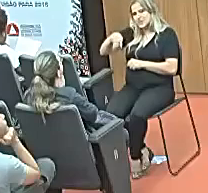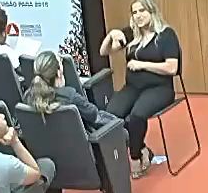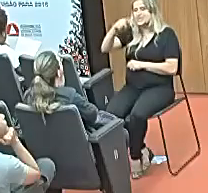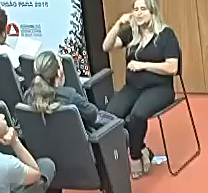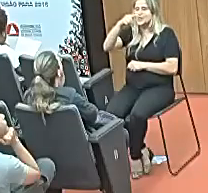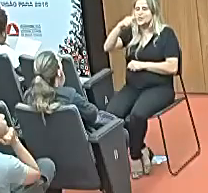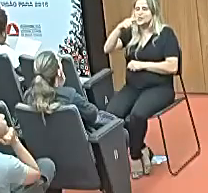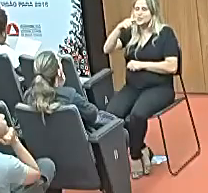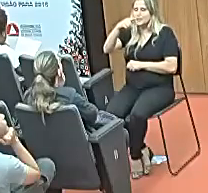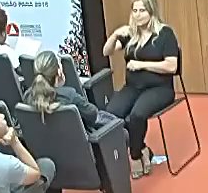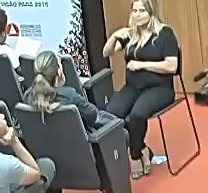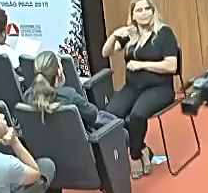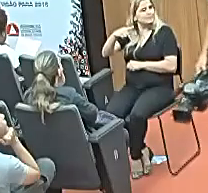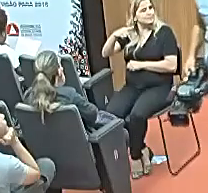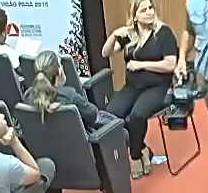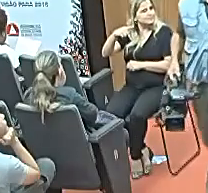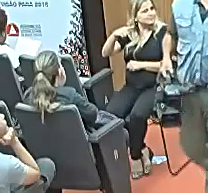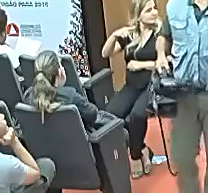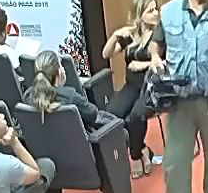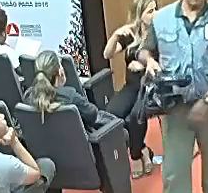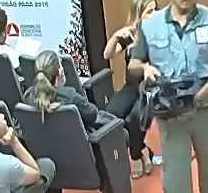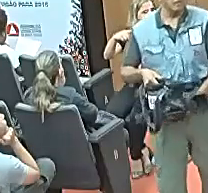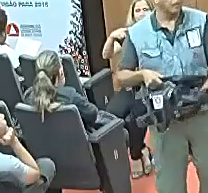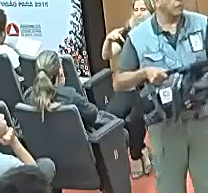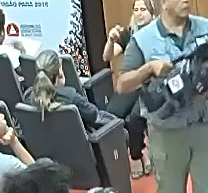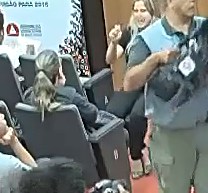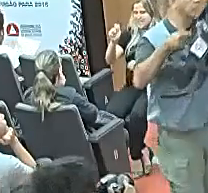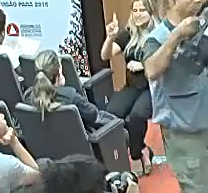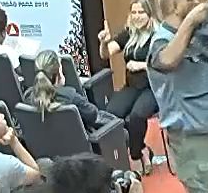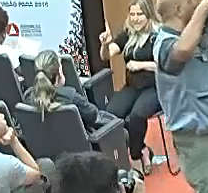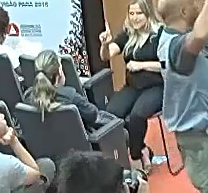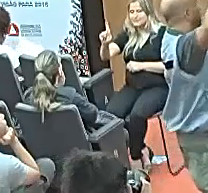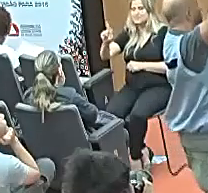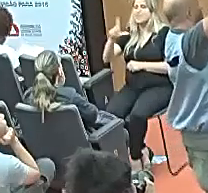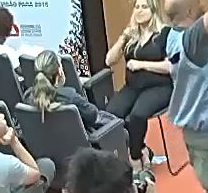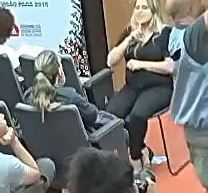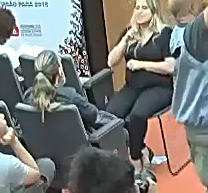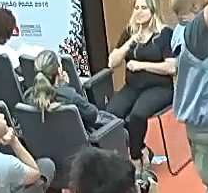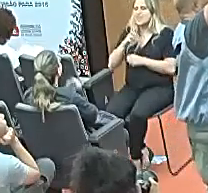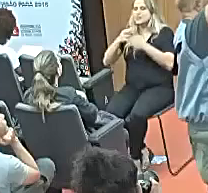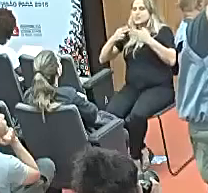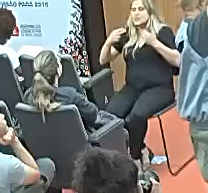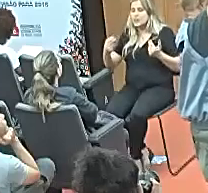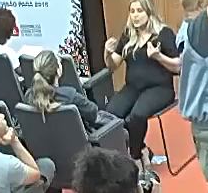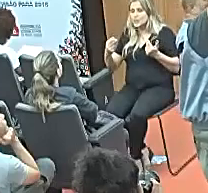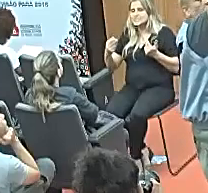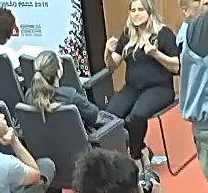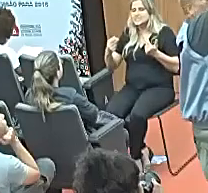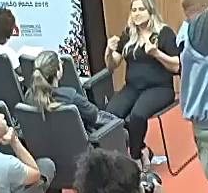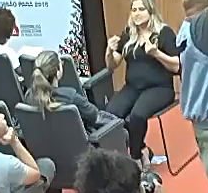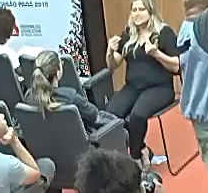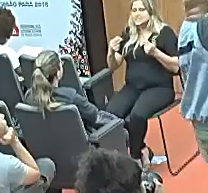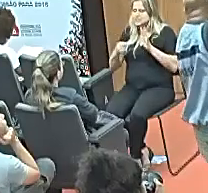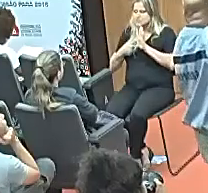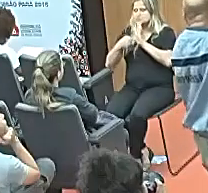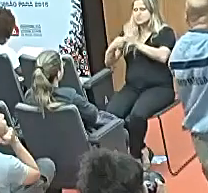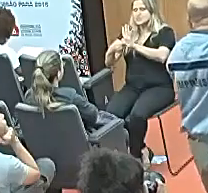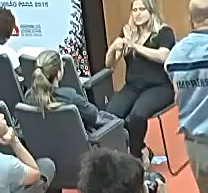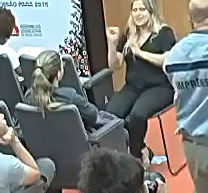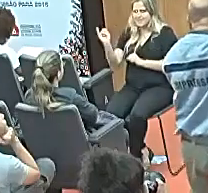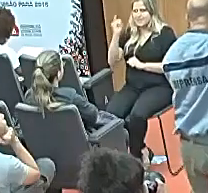na nossa realidade se tem uma coisa que nós vamos deixar aí de importante neste mandato